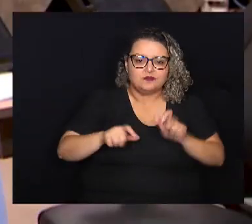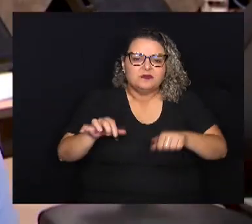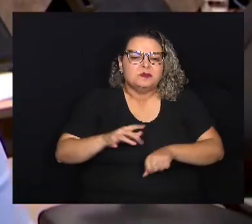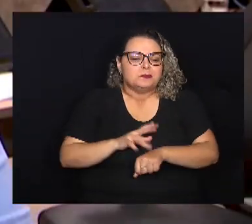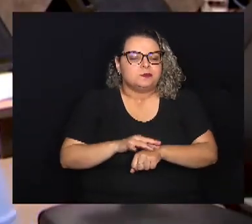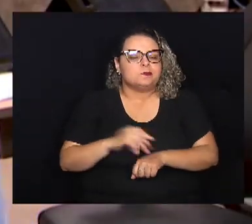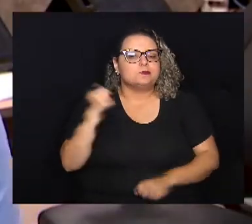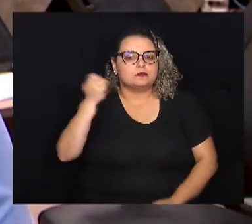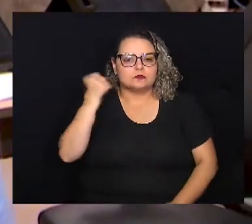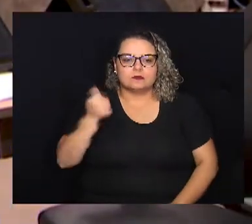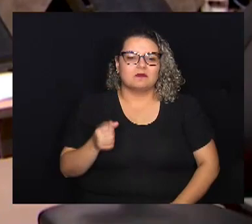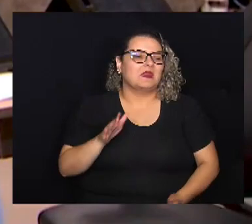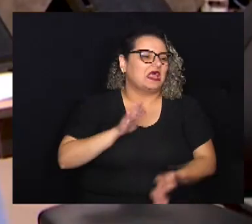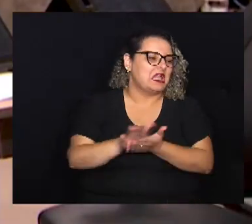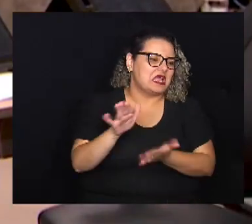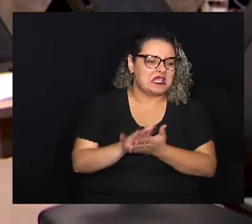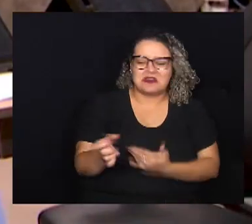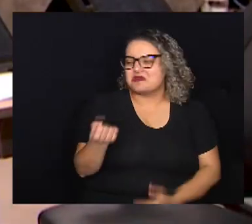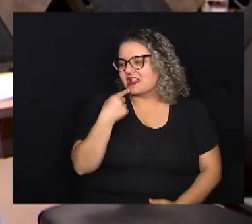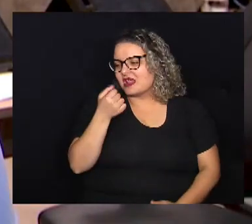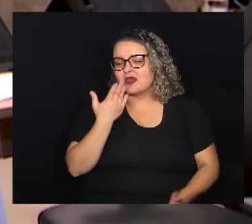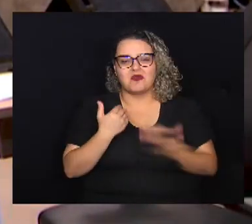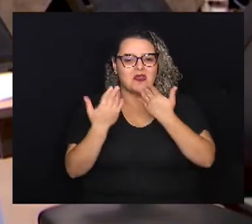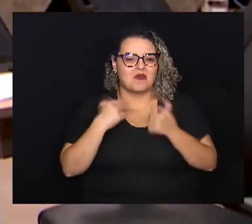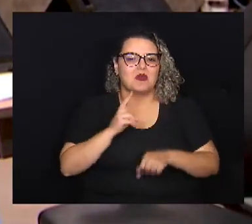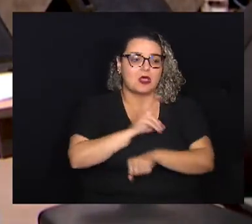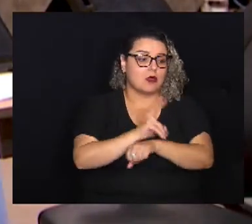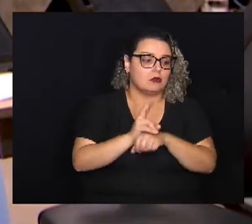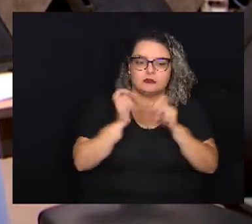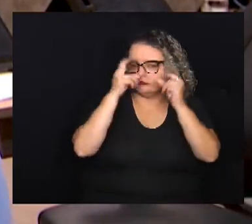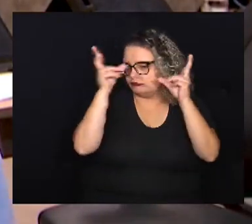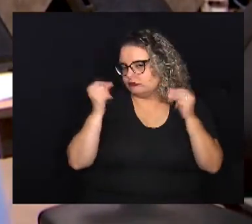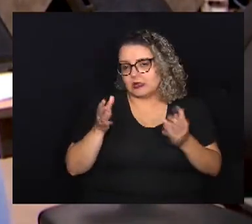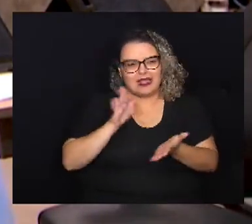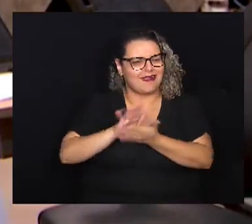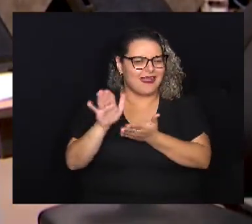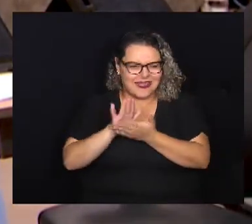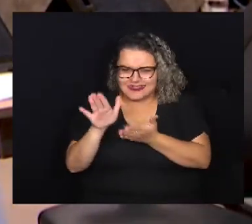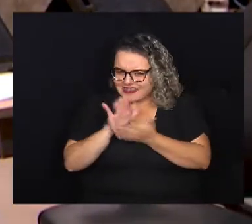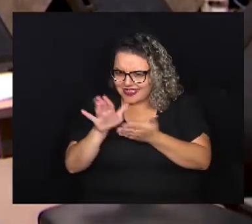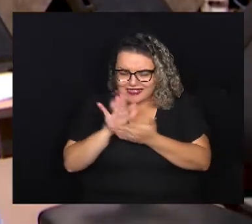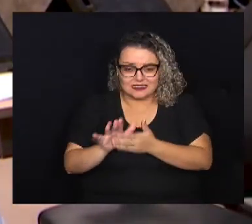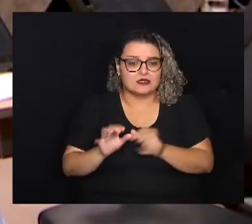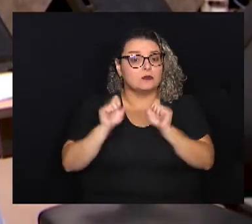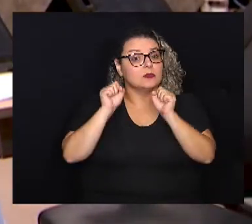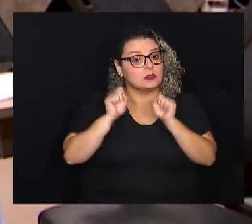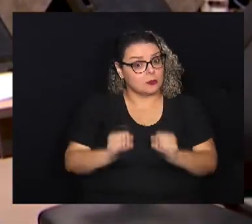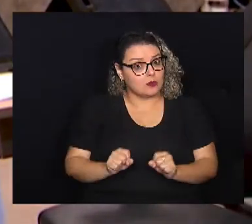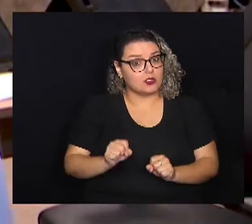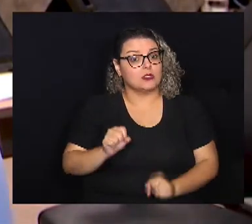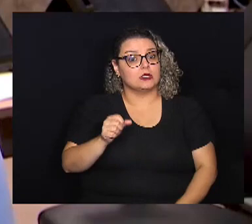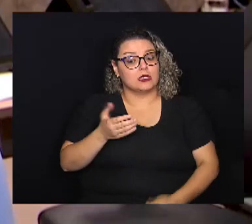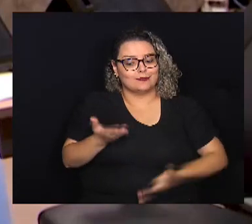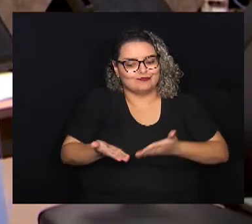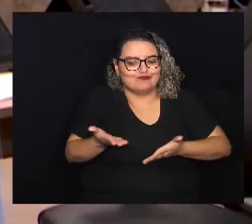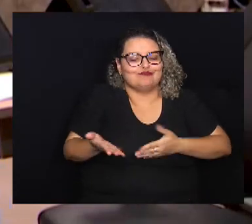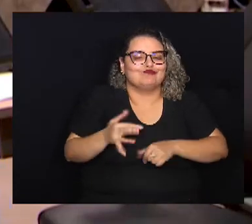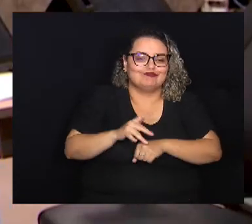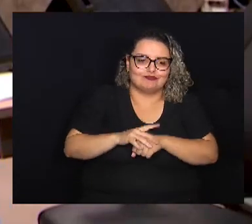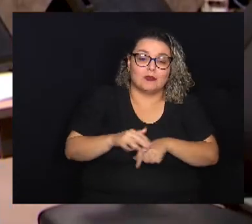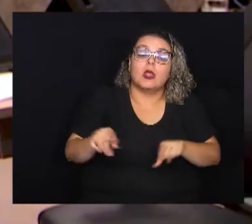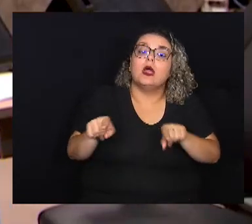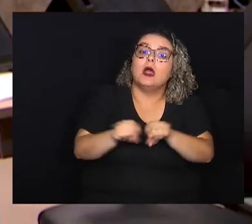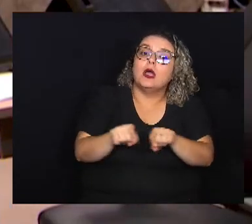muito com medicação com remédio com cuidado com enfermeiro enfim gasta muito para poder dar conta da doença e ao mesmo